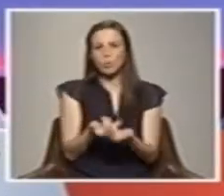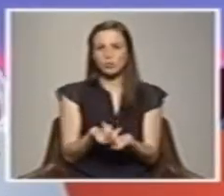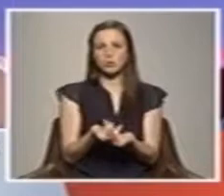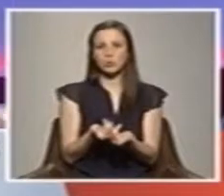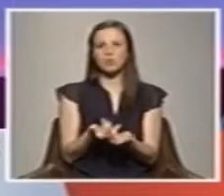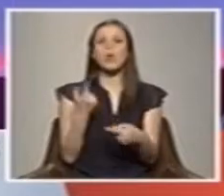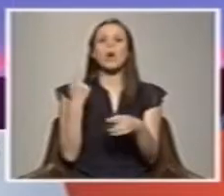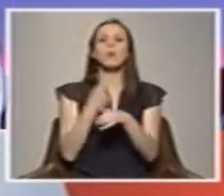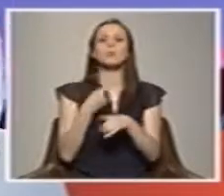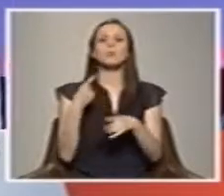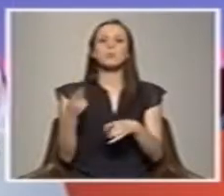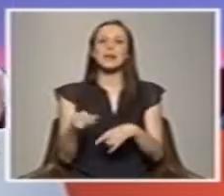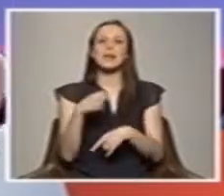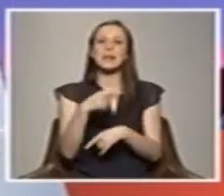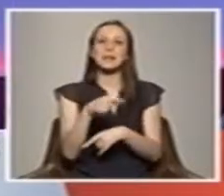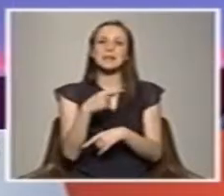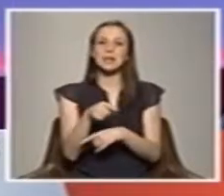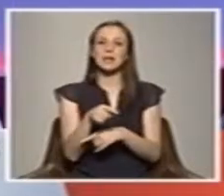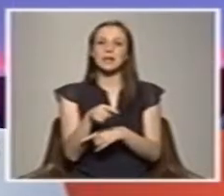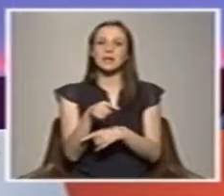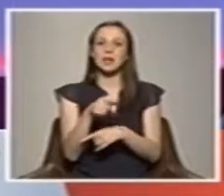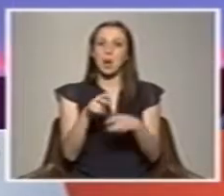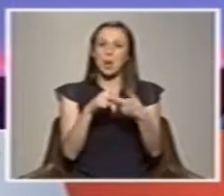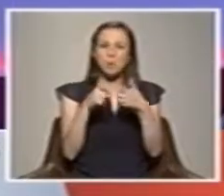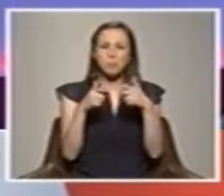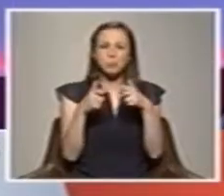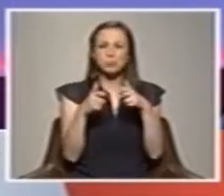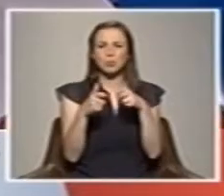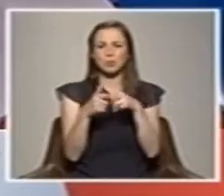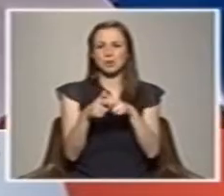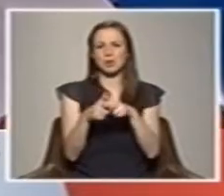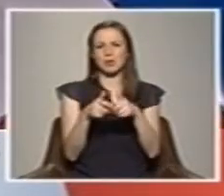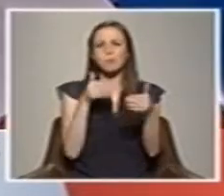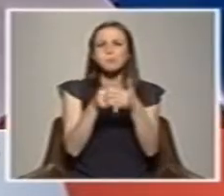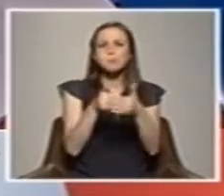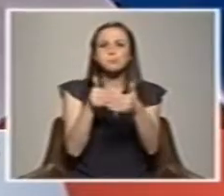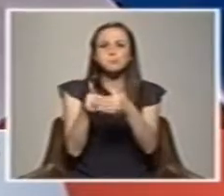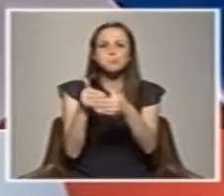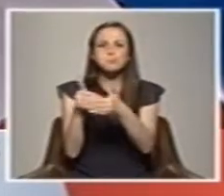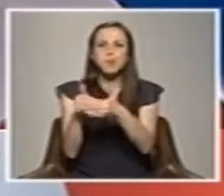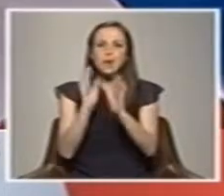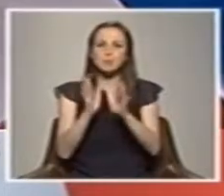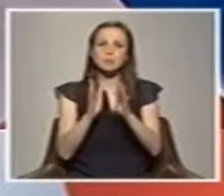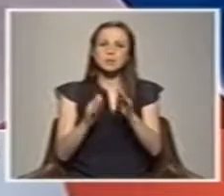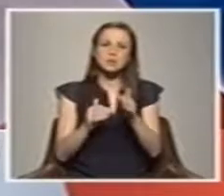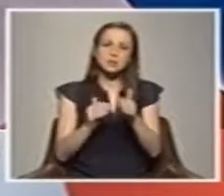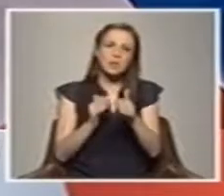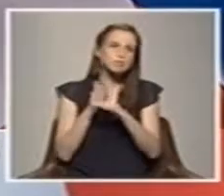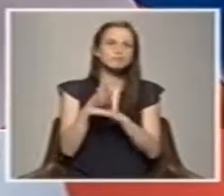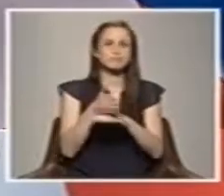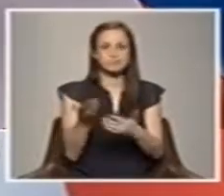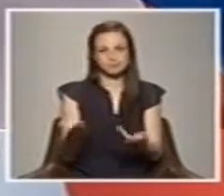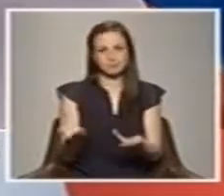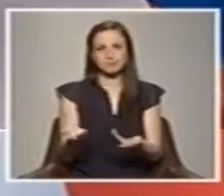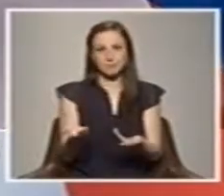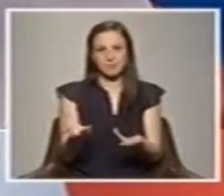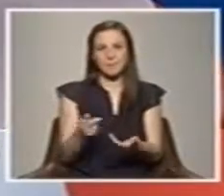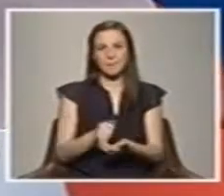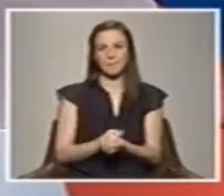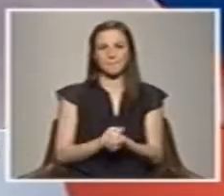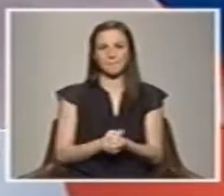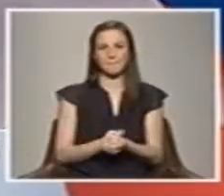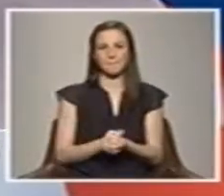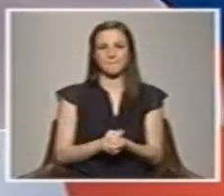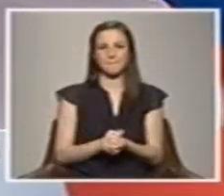todo este panóplia de problemas e de obstáculos para resolver que fomos resolver. E é preciso ultrapassar. Mas eu queria dizer